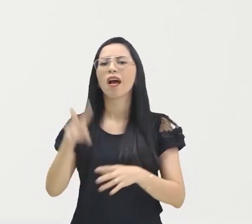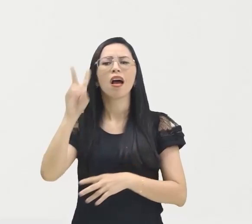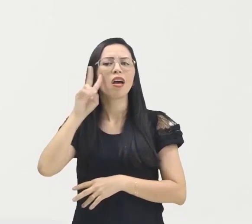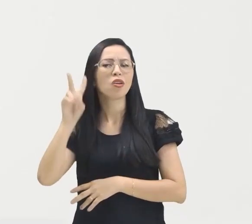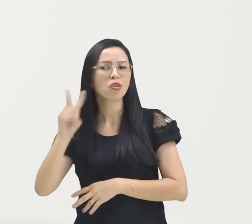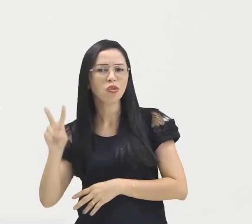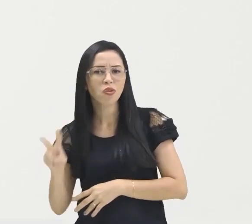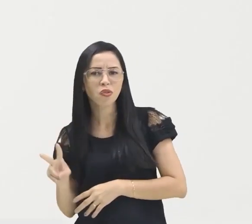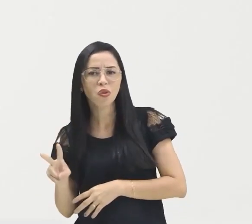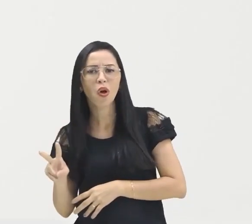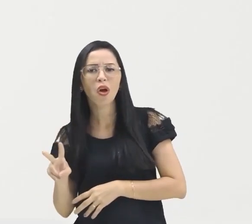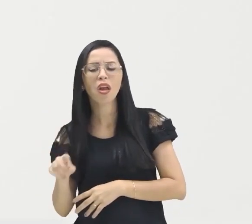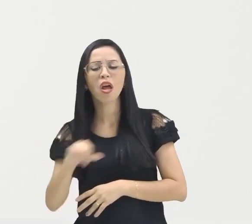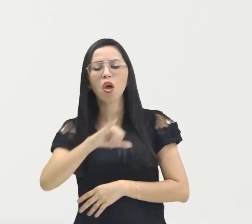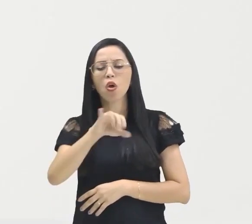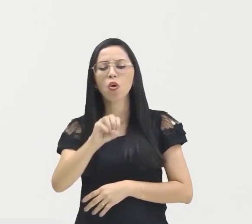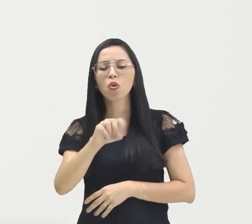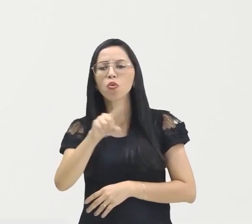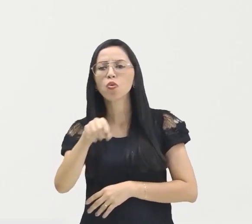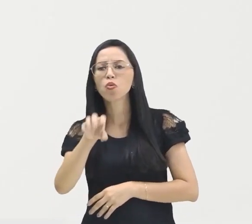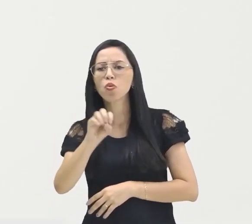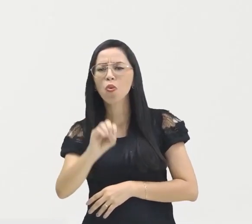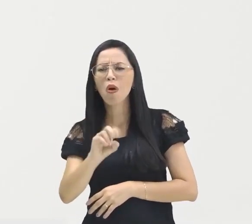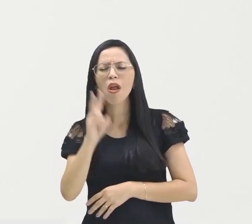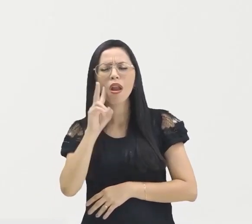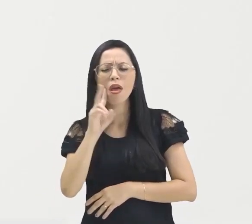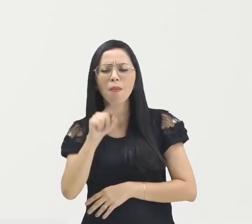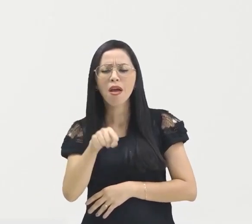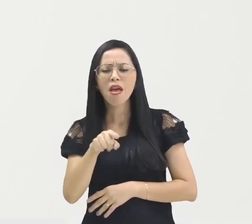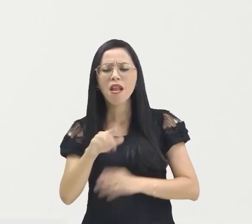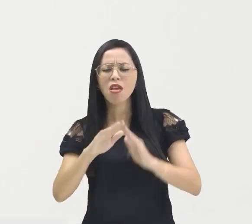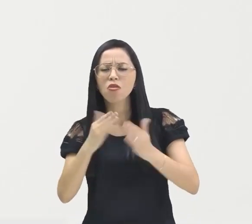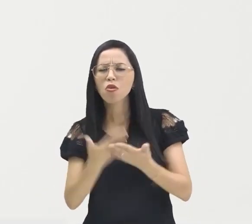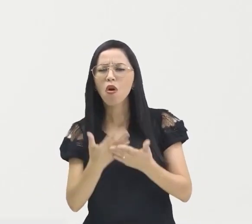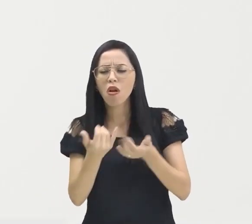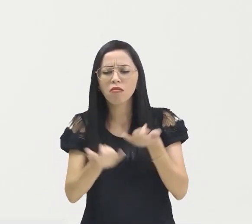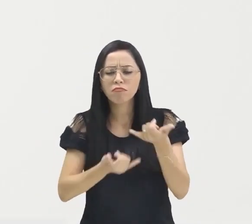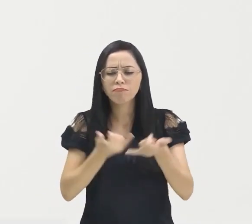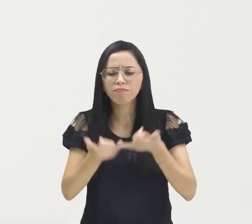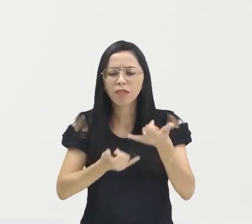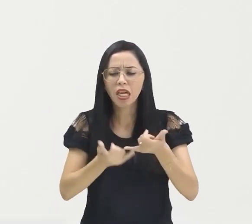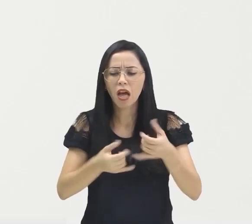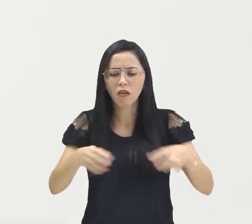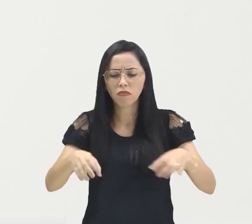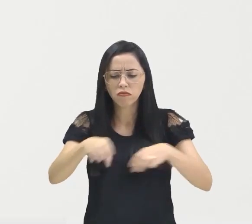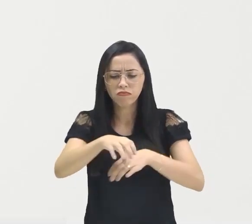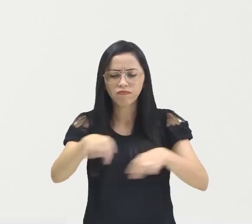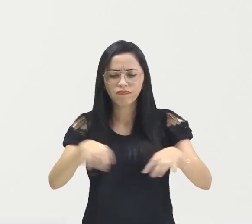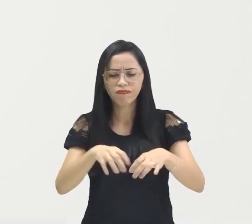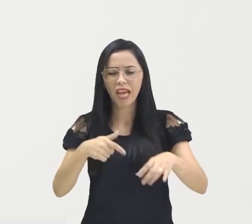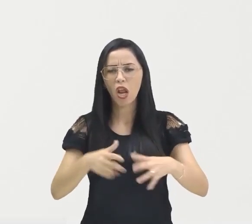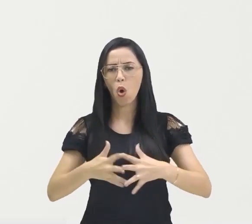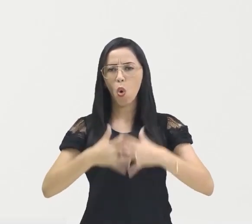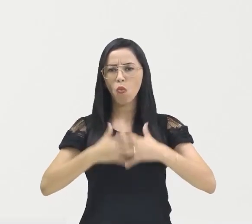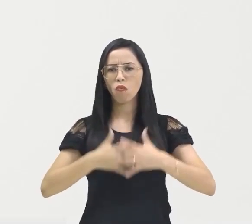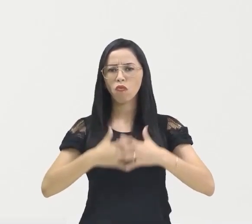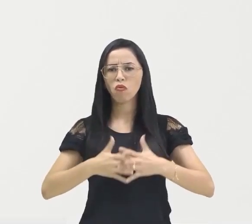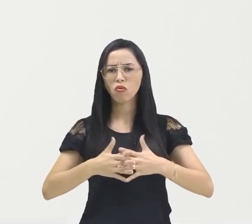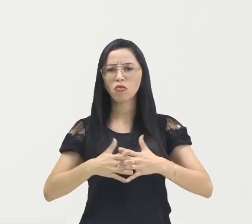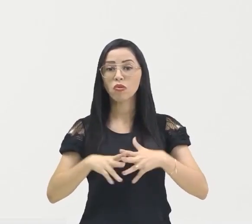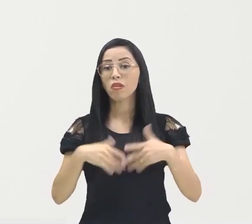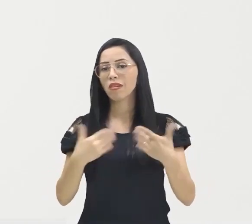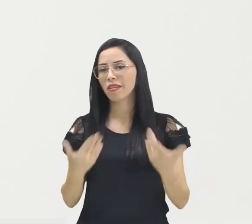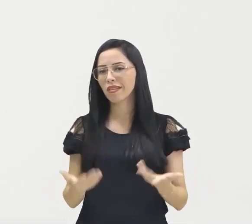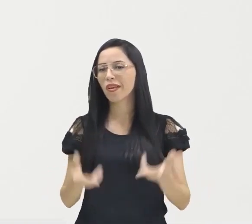histórias das pecinhas do quebra-cabeça que ficaram tumultuadas na mente dele? Eu acho que é isso que ele quer dizer assim, ó, olha